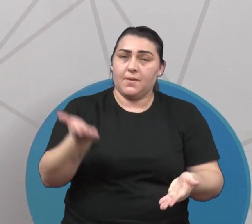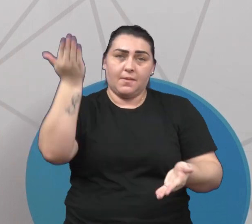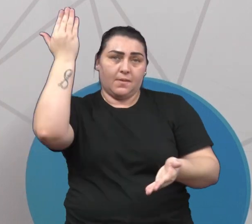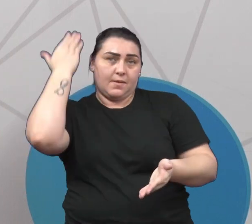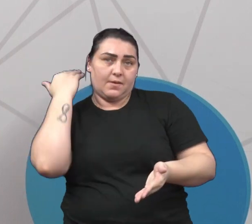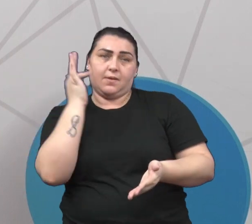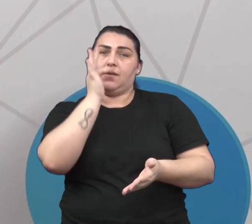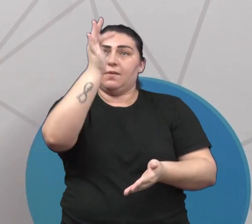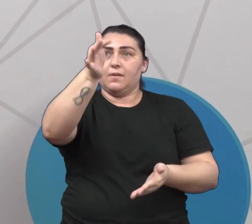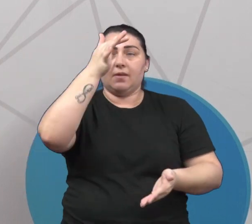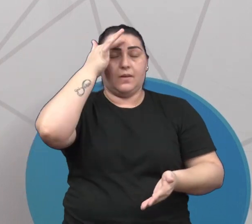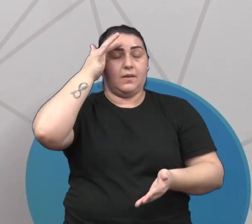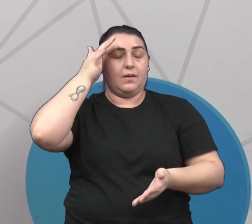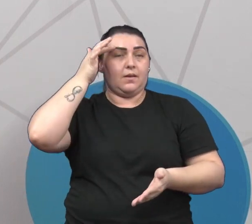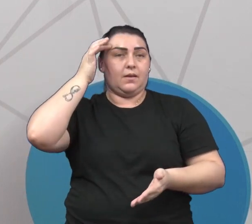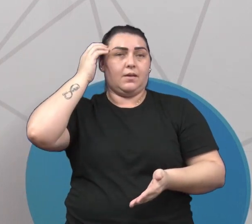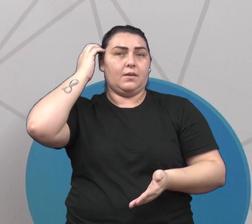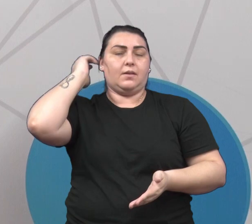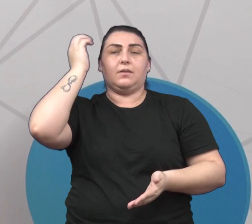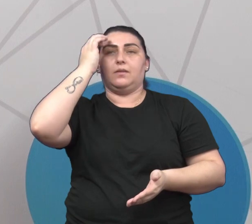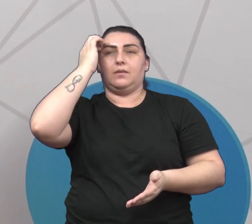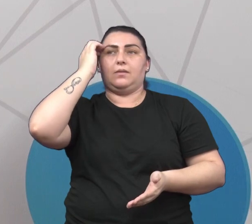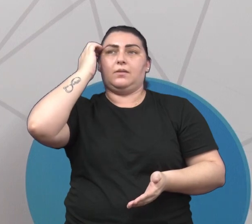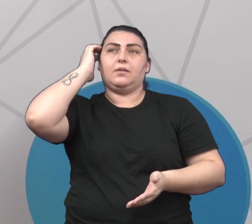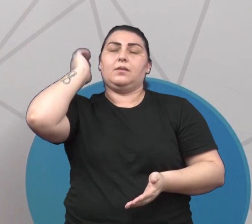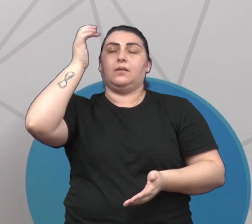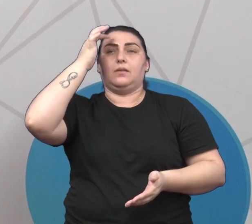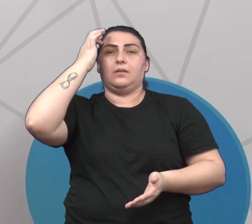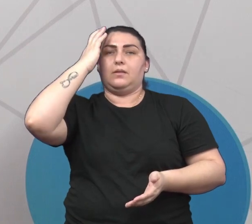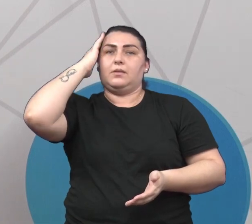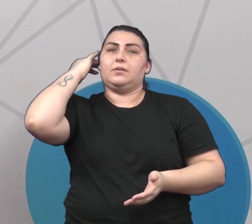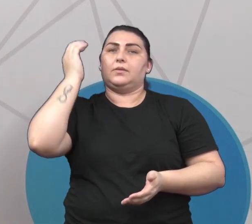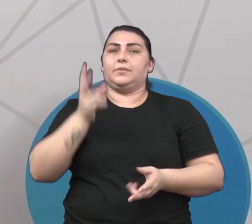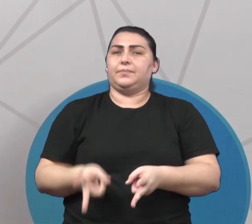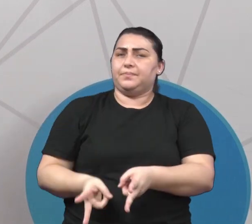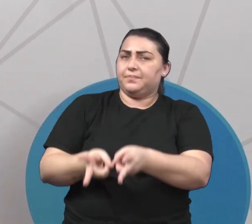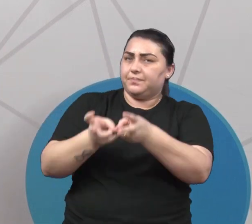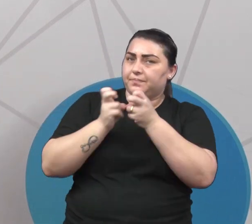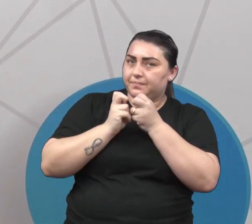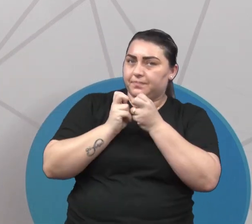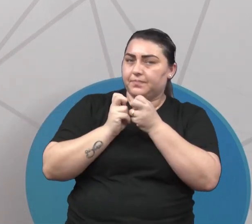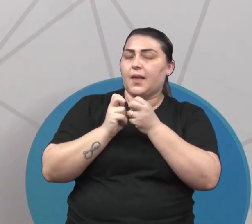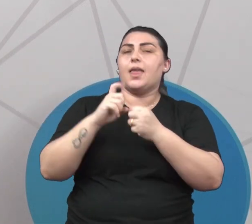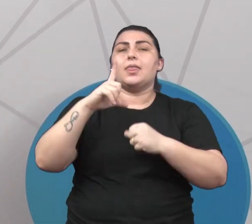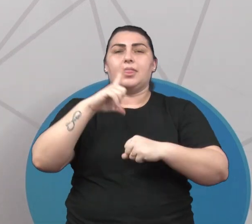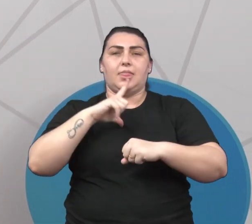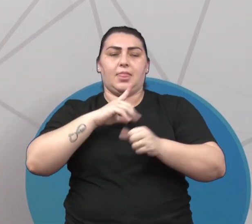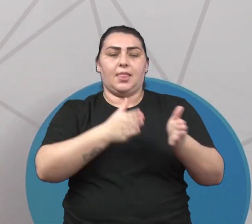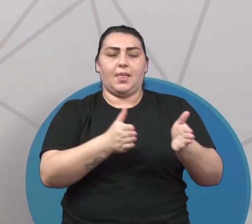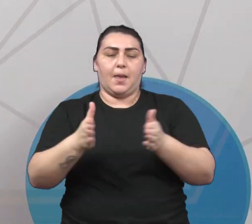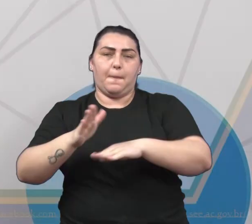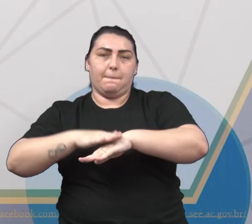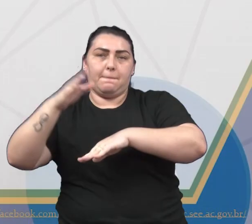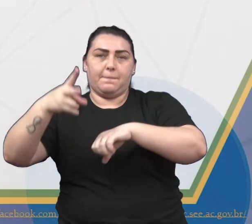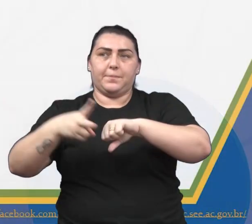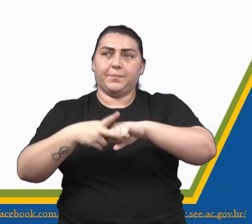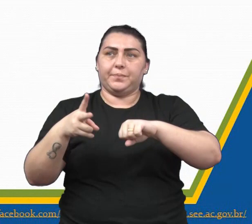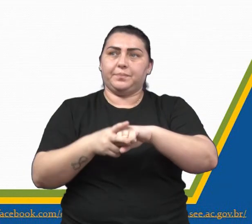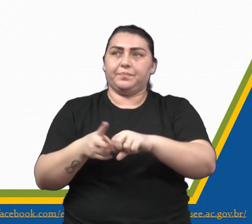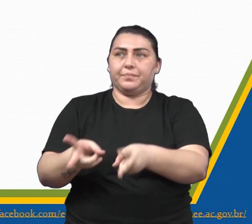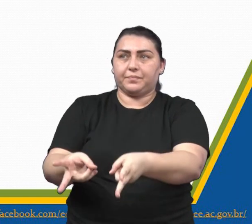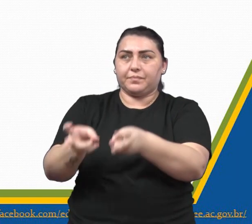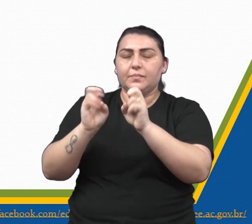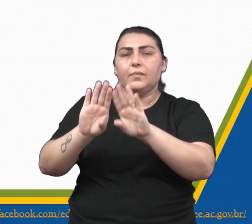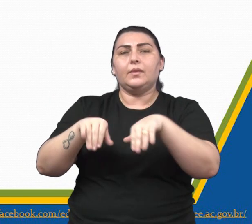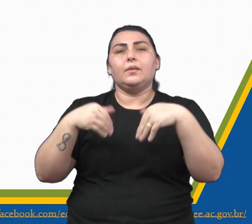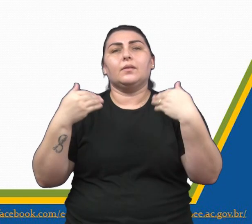e futuro, vamos analisar os tempos verbais no relato para vocês perceberem que há mais tempos verbais? Você percebeu